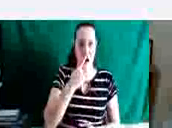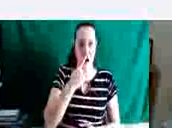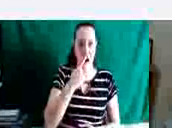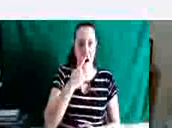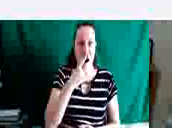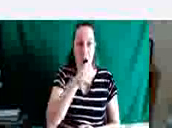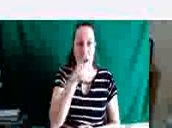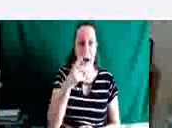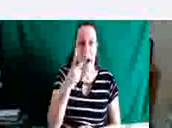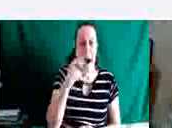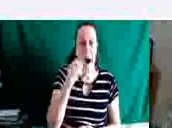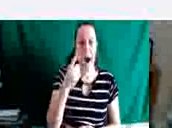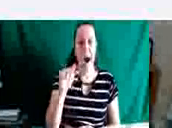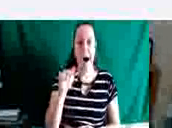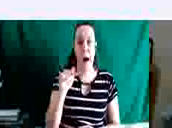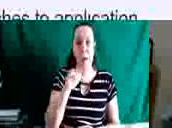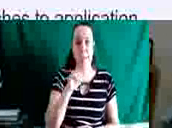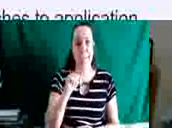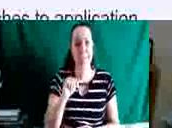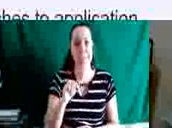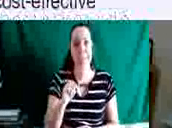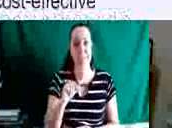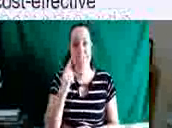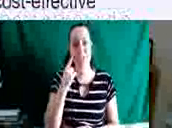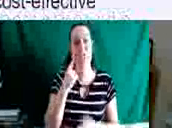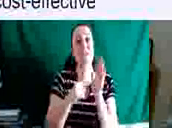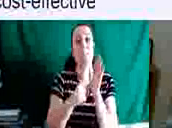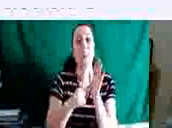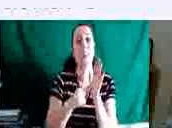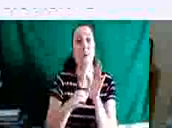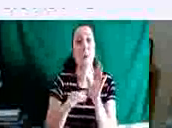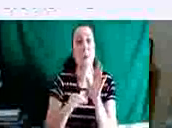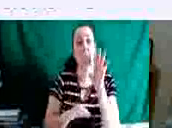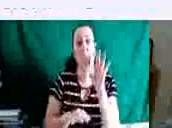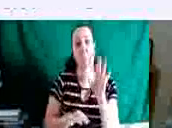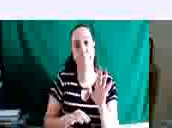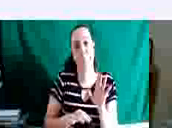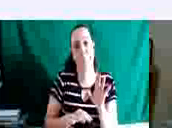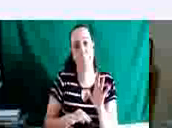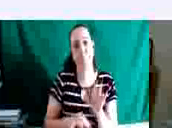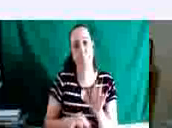você pode guardar para você, né, o PDF. Ó. Tá vendo? Vocês estão vendo a minha tela aí?